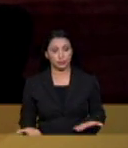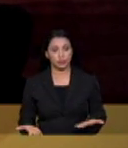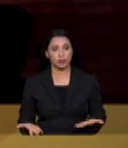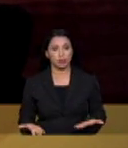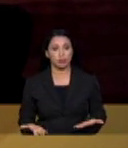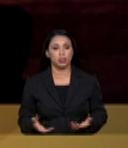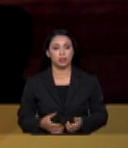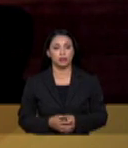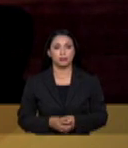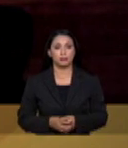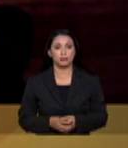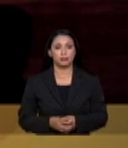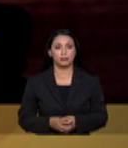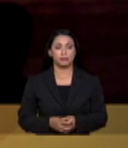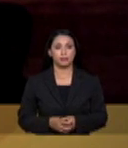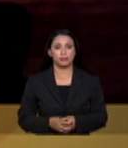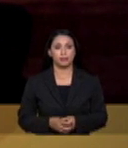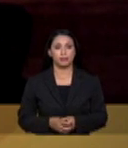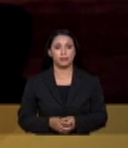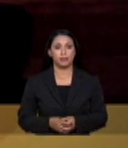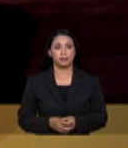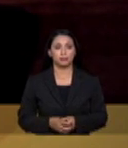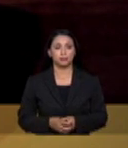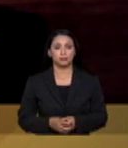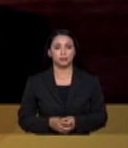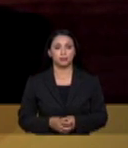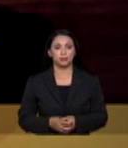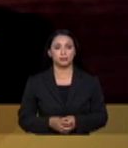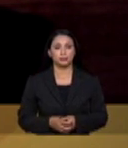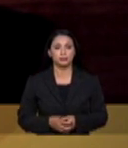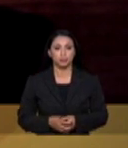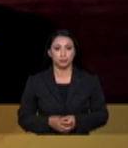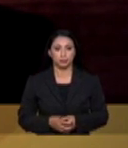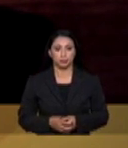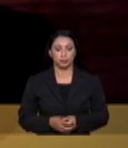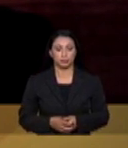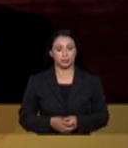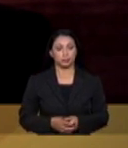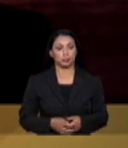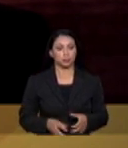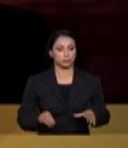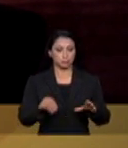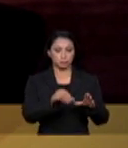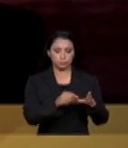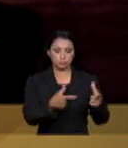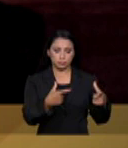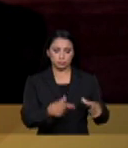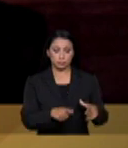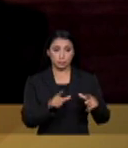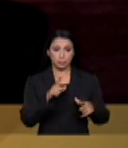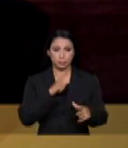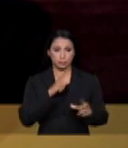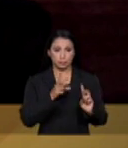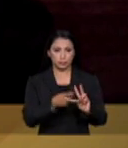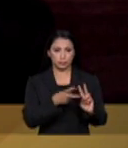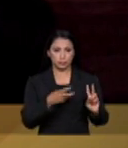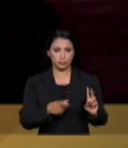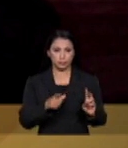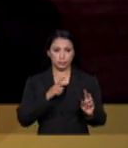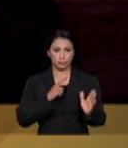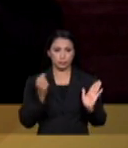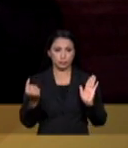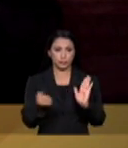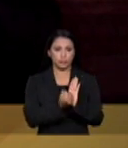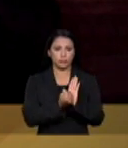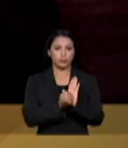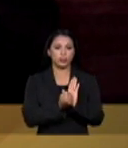especialmente em se considerando a possibilidade de que muitas terras indígenas têm sido demarcadas